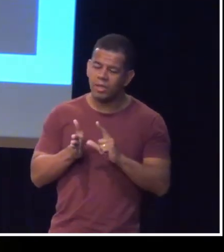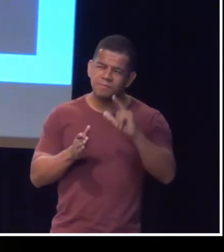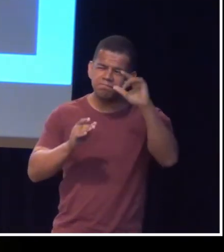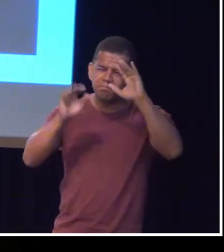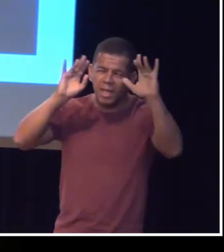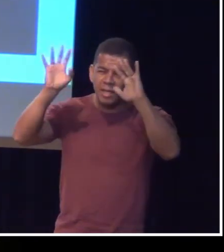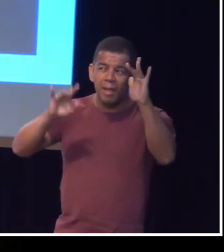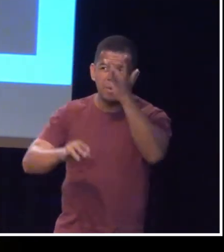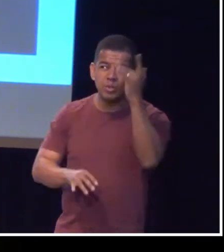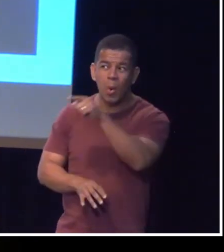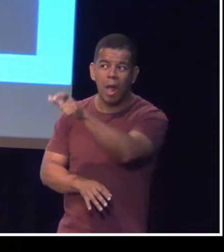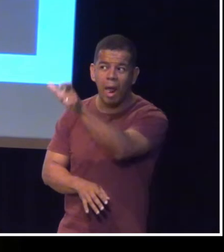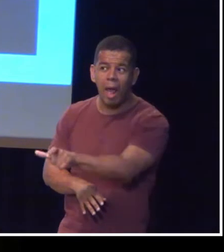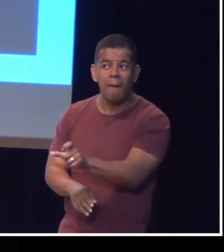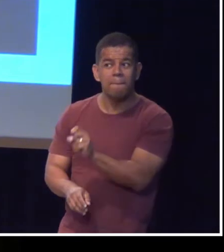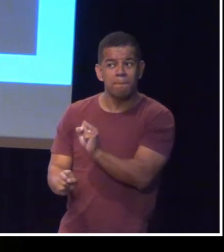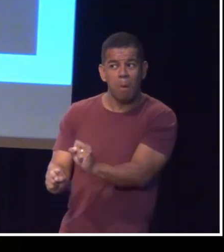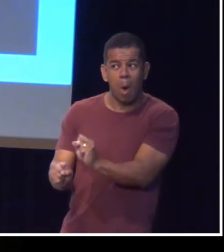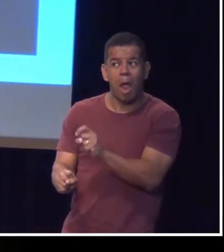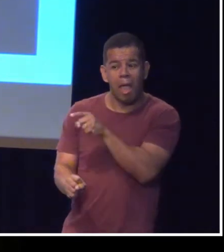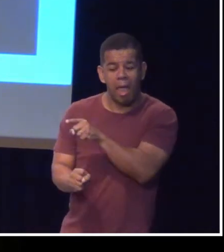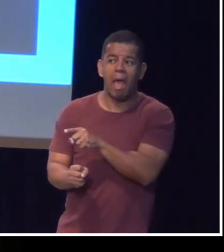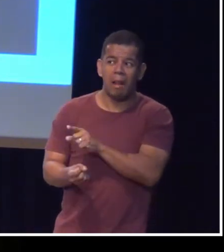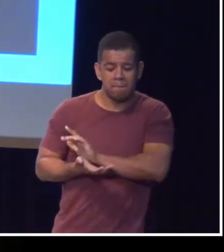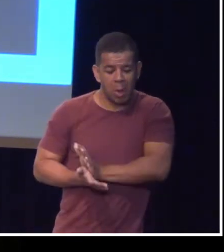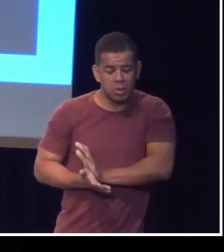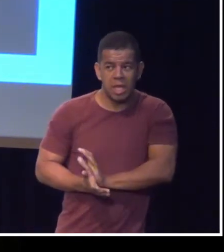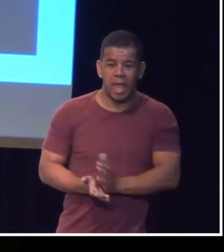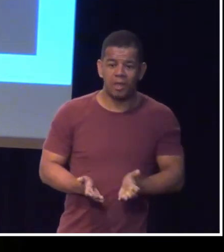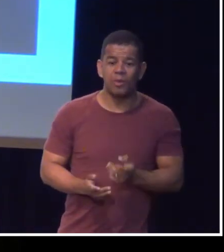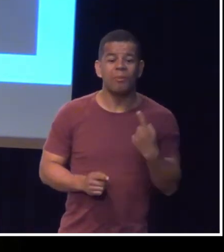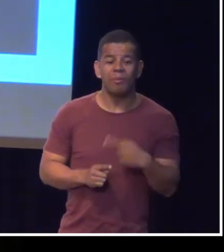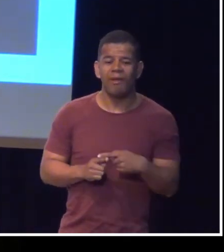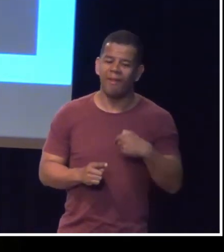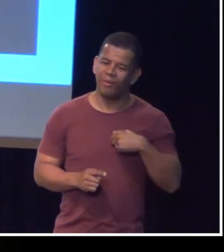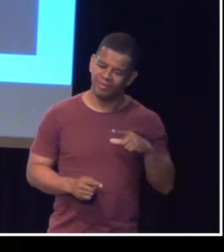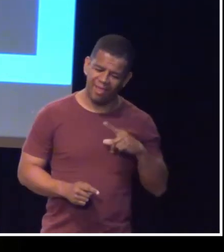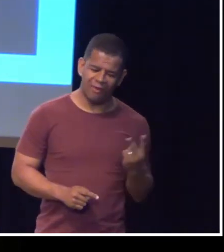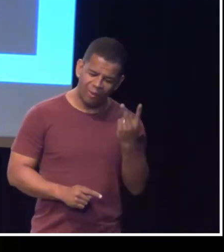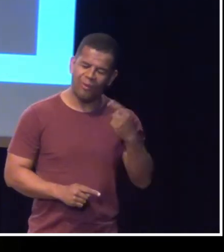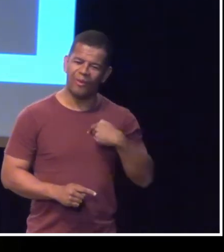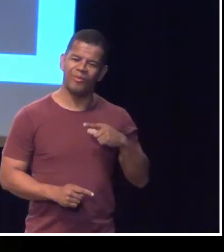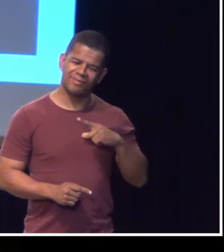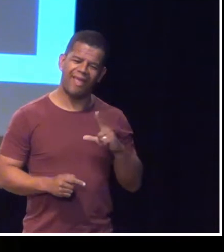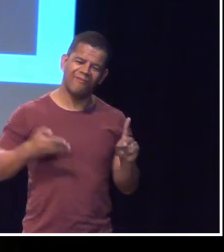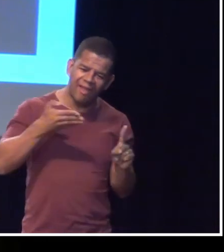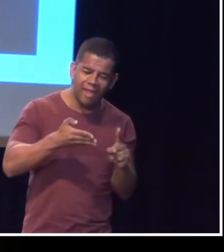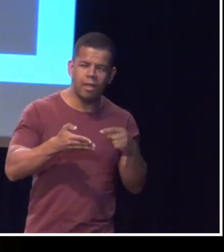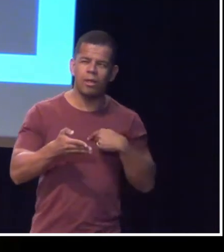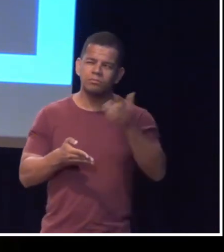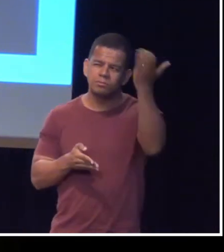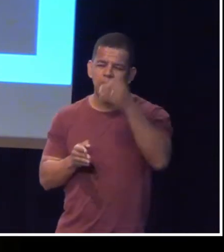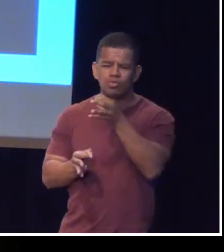ser determinada coisa. Eu estou julgando pelos meus valores, pelas minhas referências, que a outra pessoa pode ou não ser, por exemplo,